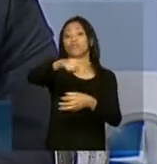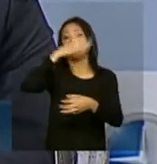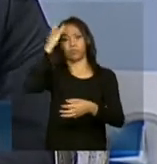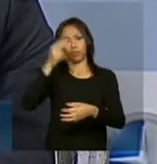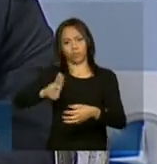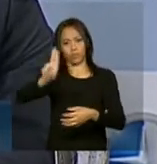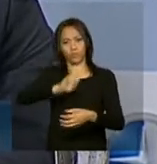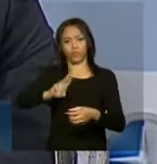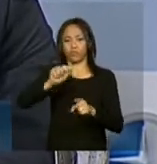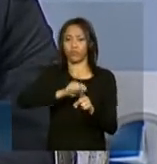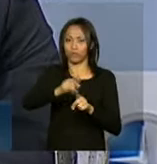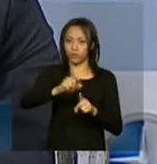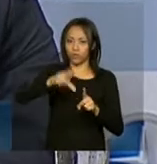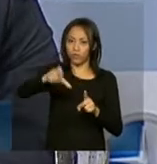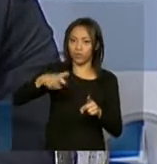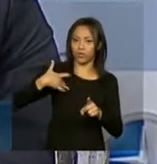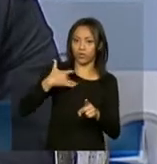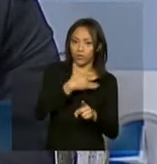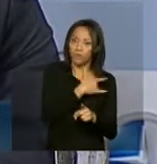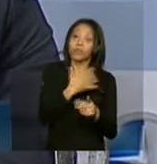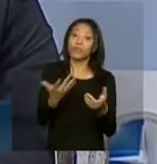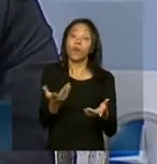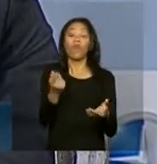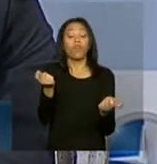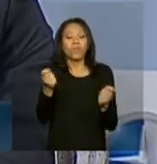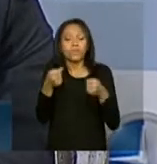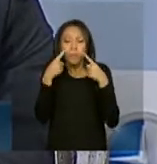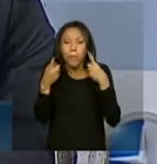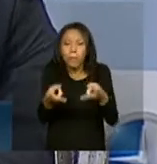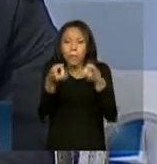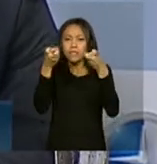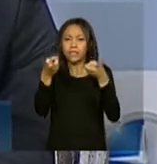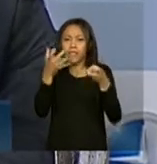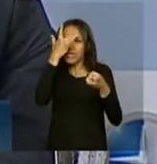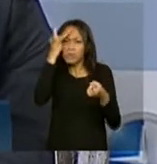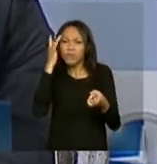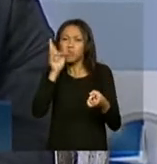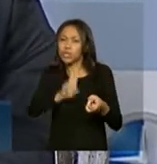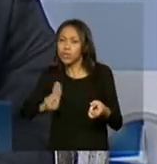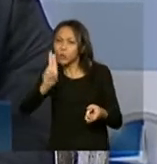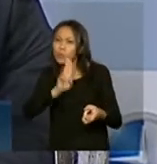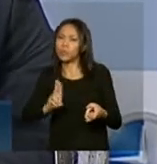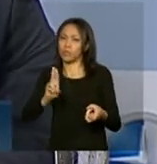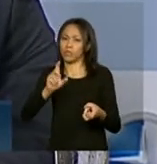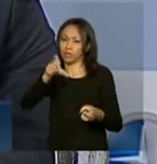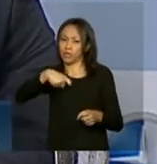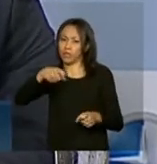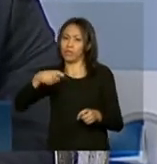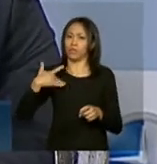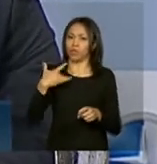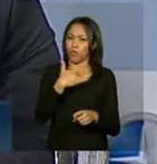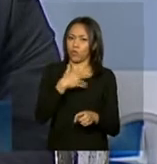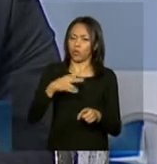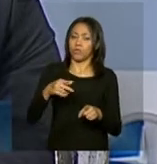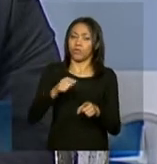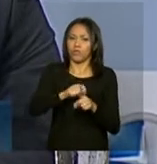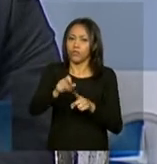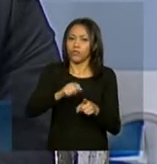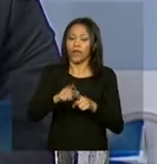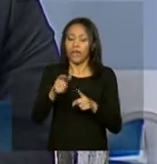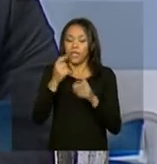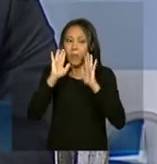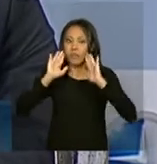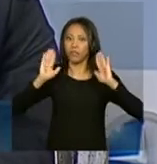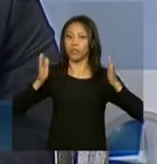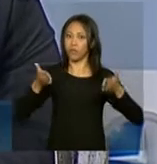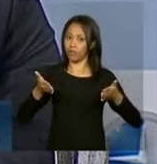importante reforçar isso e foi importante ver que os consumidores estão cada vez mais atentos, né, a essas questões que